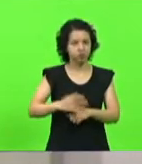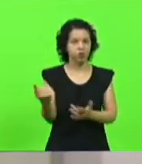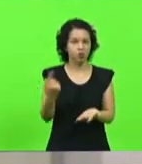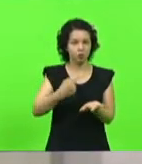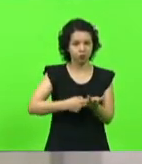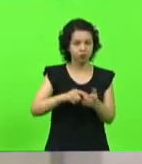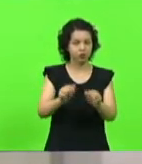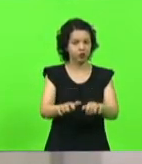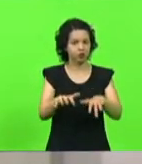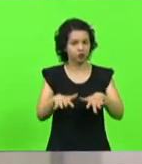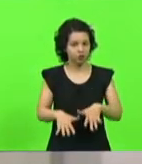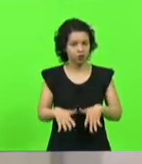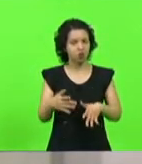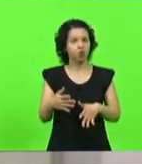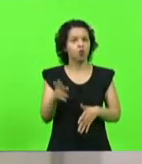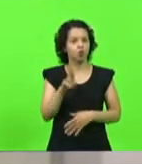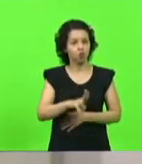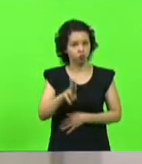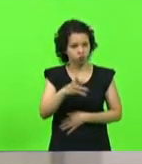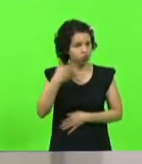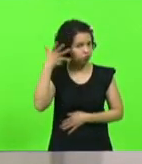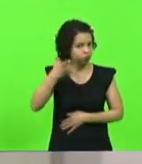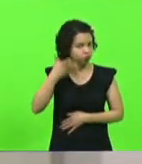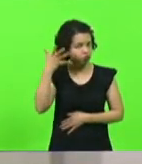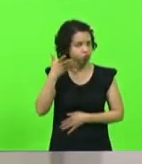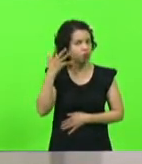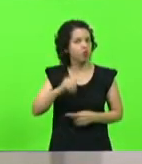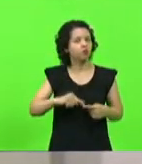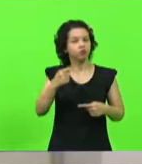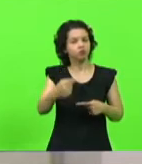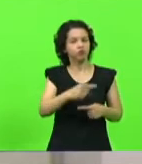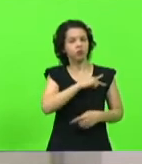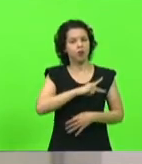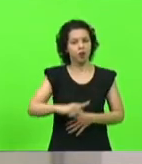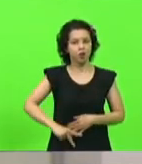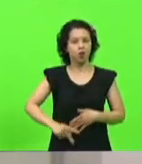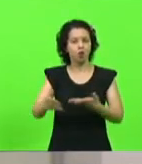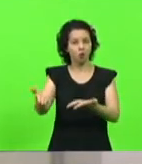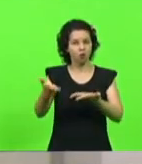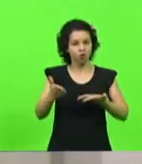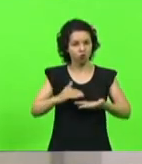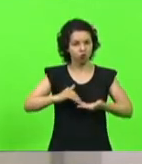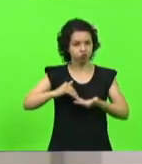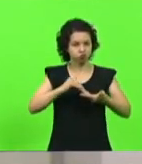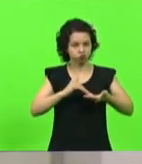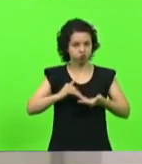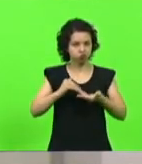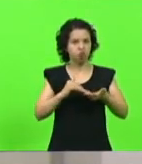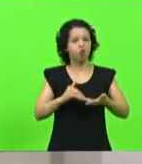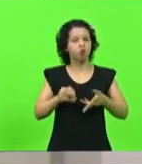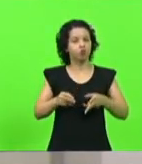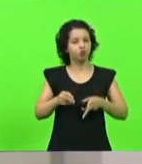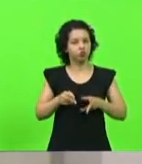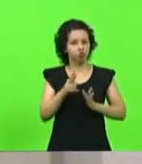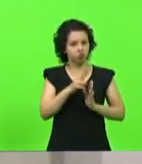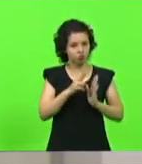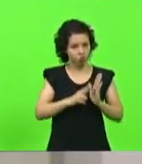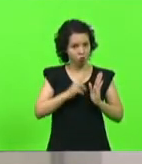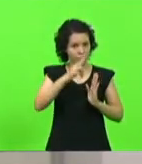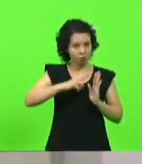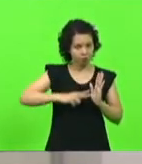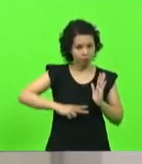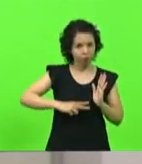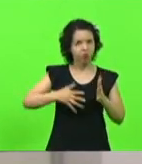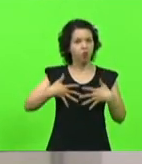sessão, fez uso da palavra. Na sequência, o senhor presidente convidou o mestre de cerimônias para proceder à nominata dos homenageados,